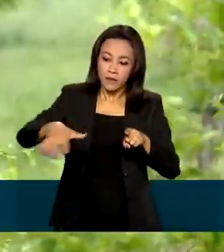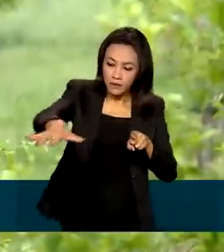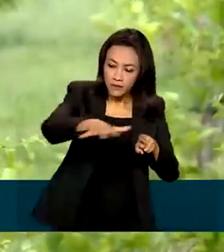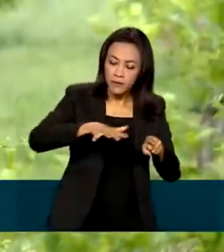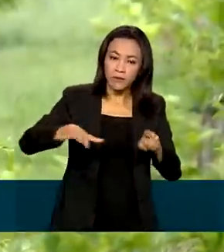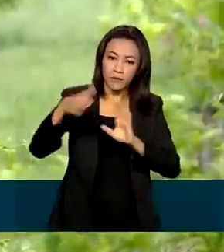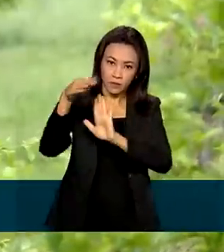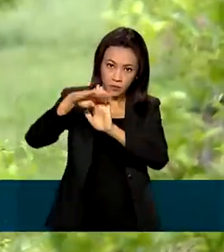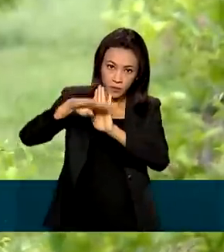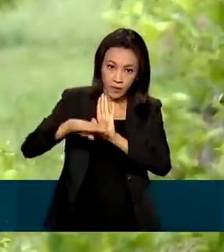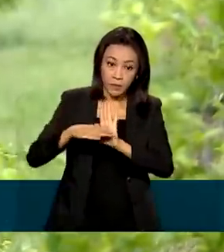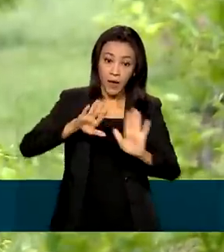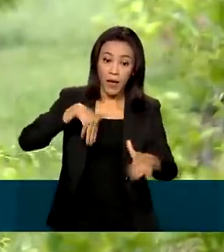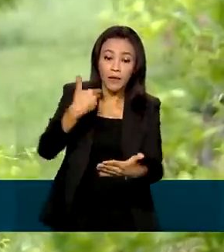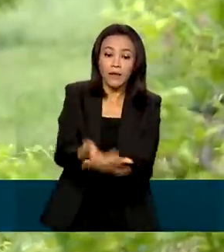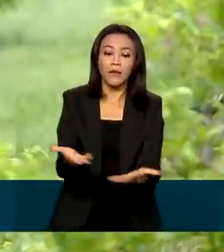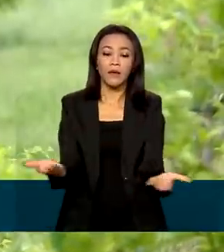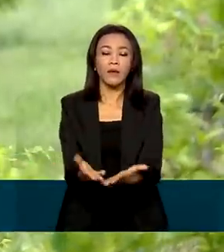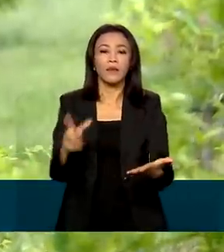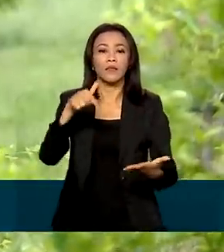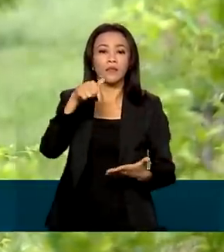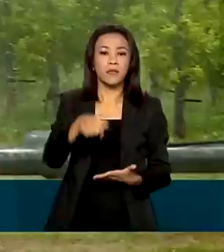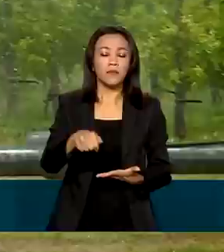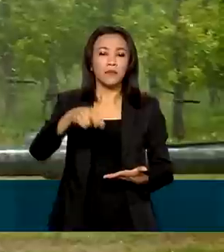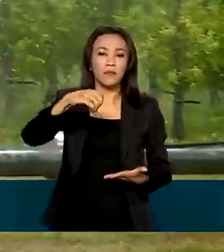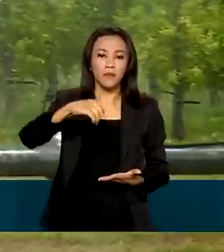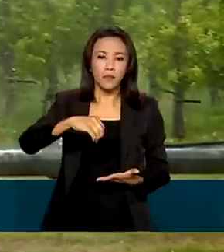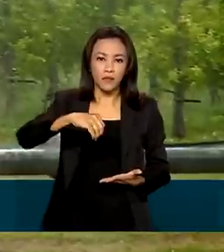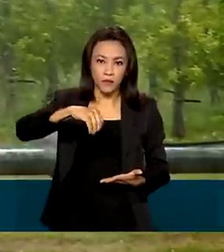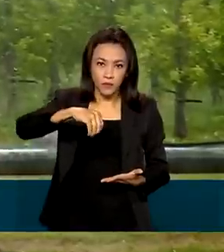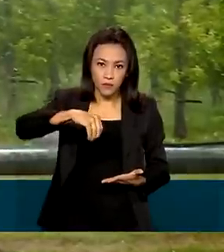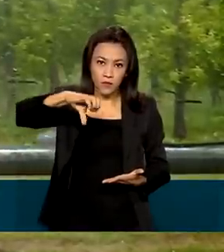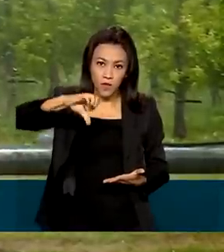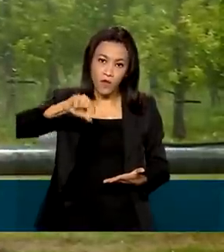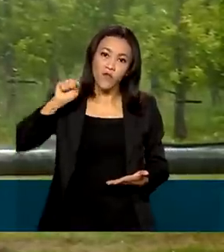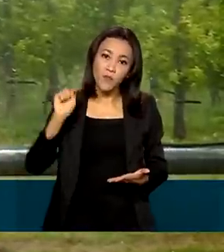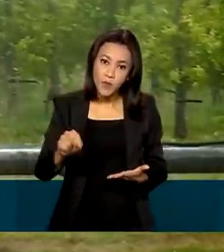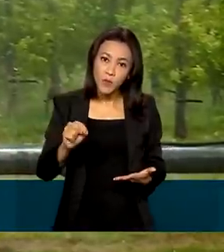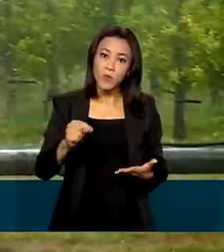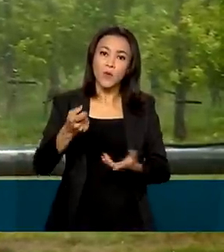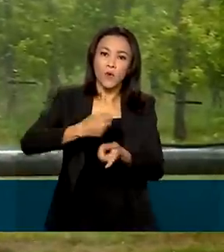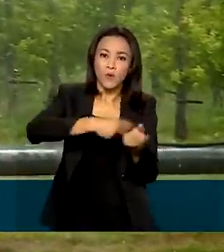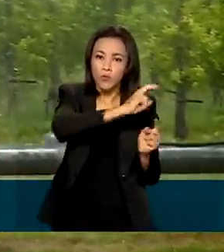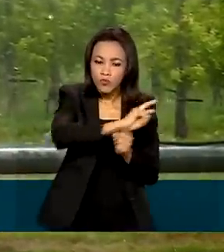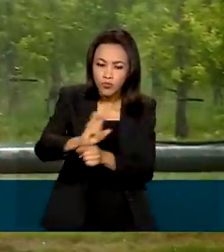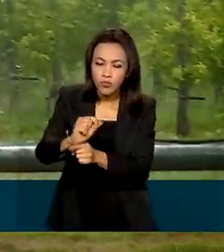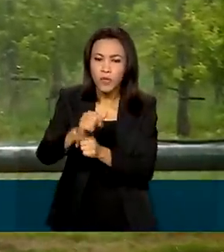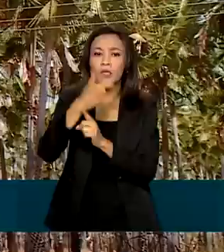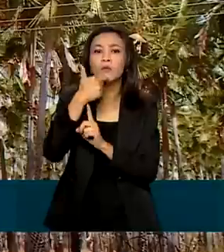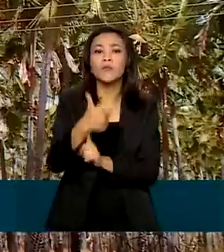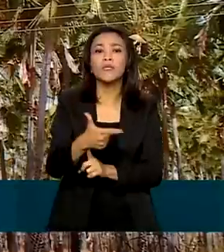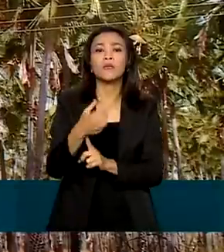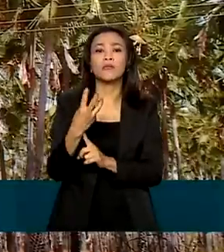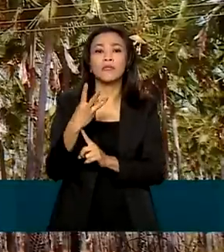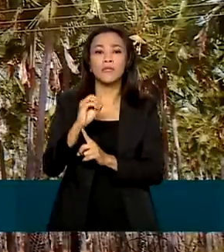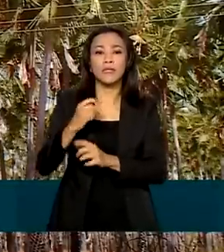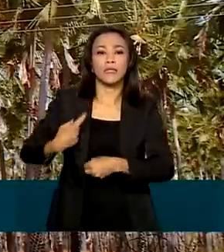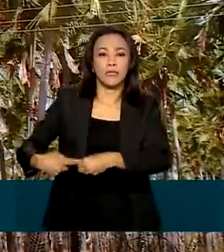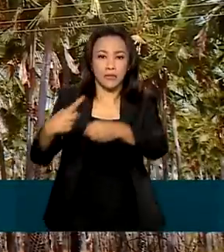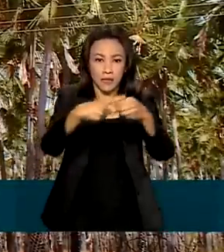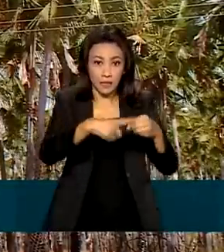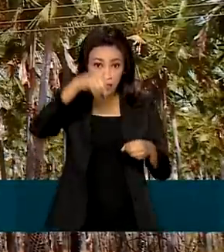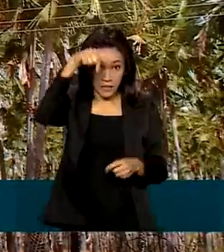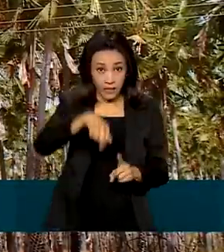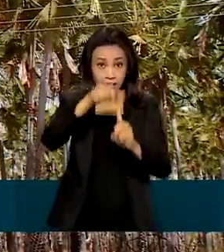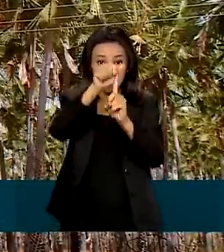agora foram feitas 709 mil operações de crédito em 230 municípios e neste mês